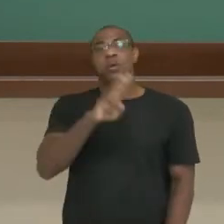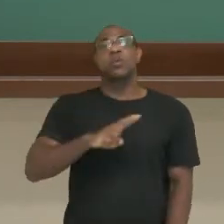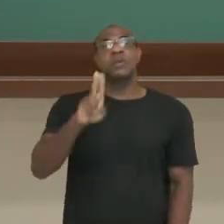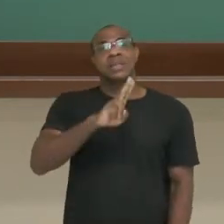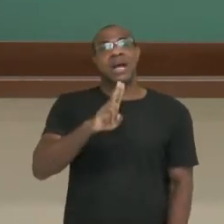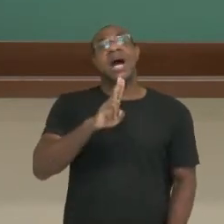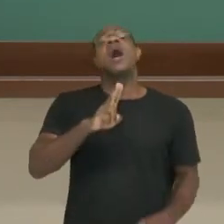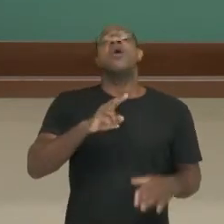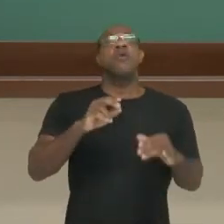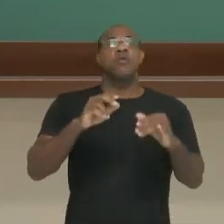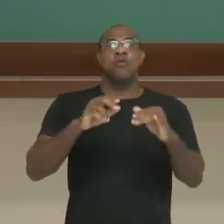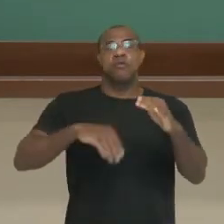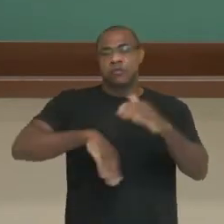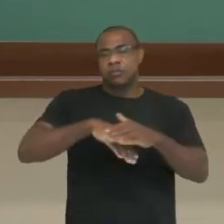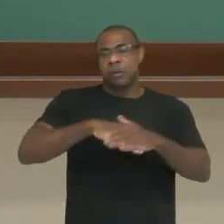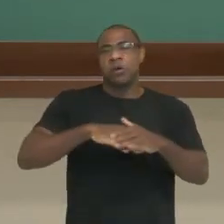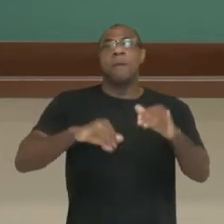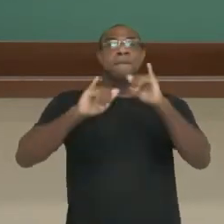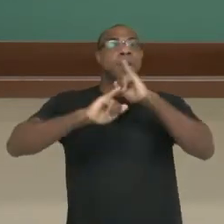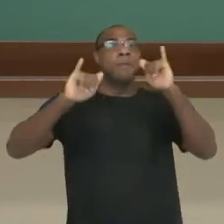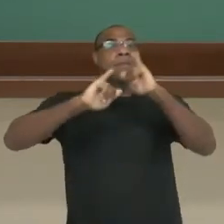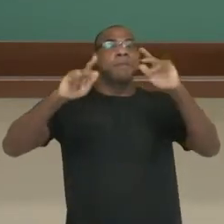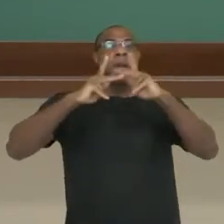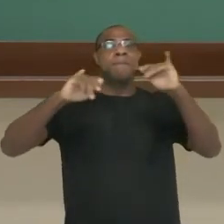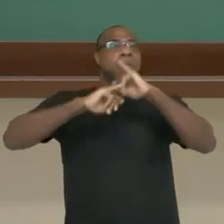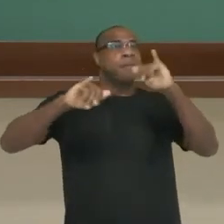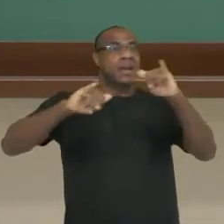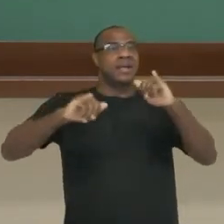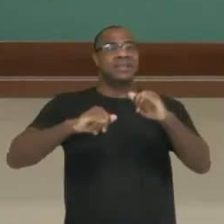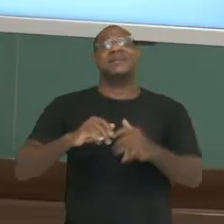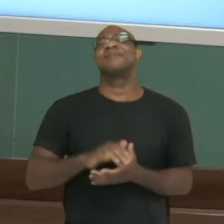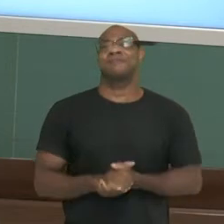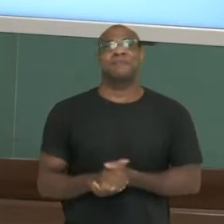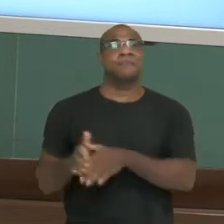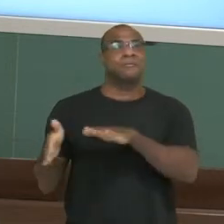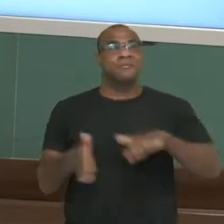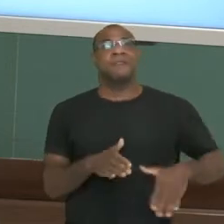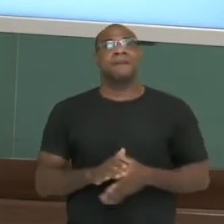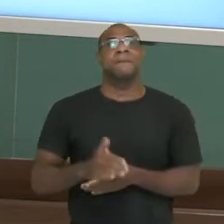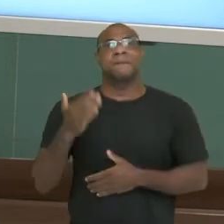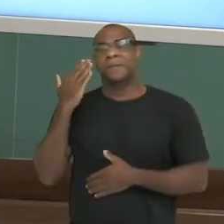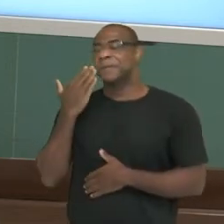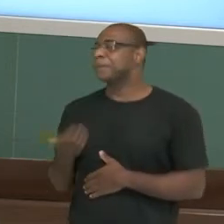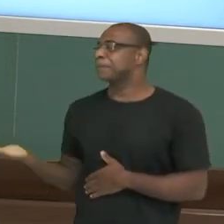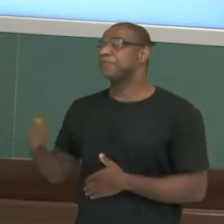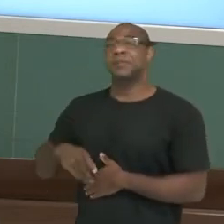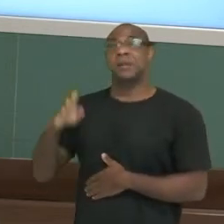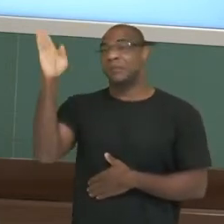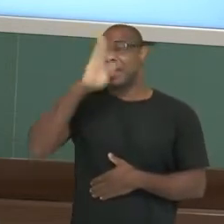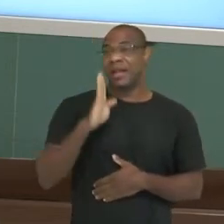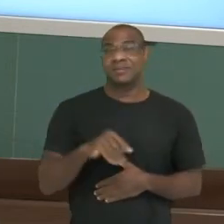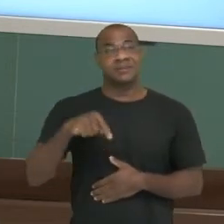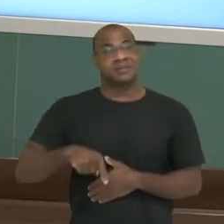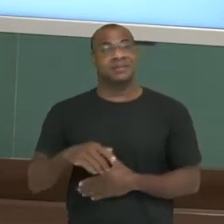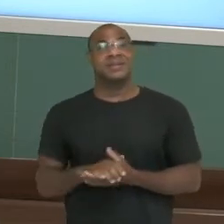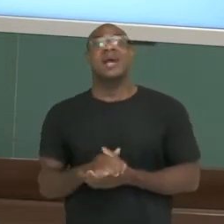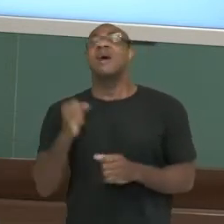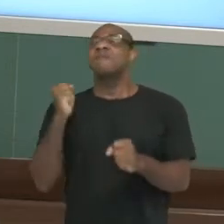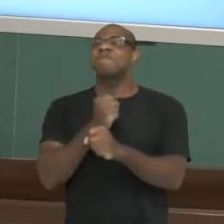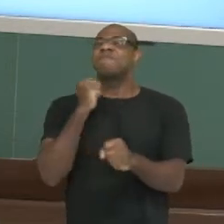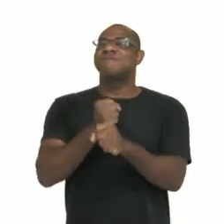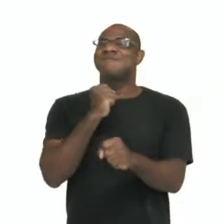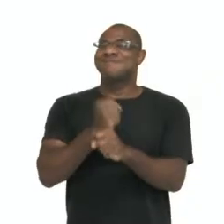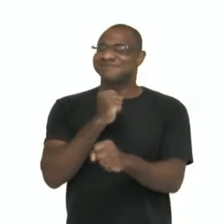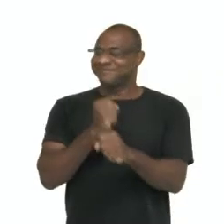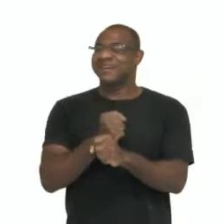como propaganda de um país que estava dando certo. E ainda nesse Brasil que dava certo, as grandes obras